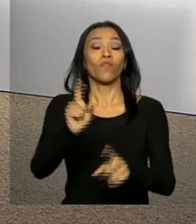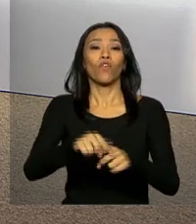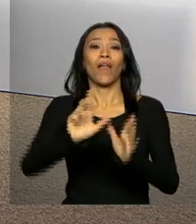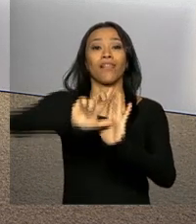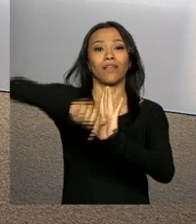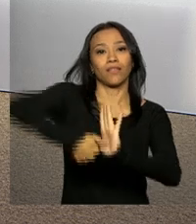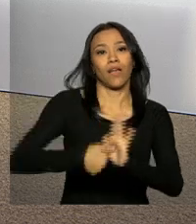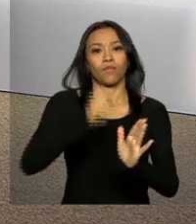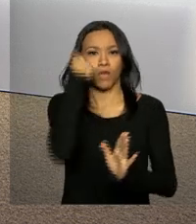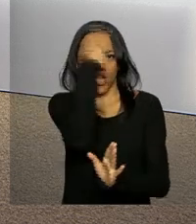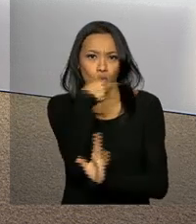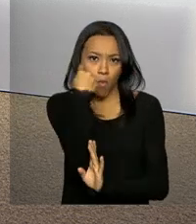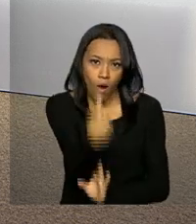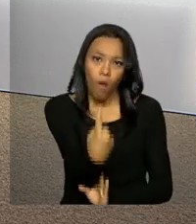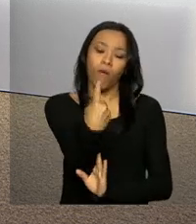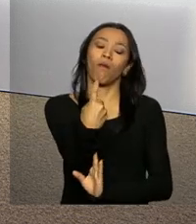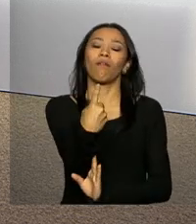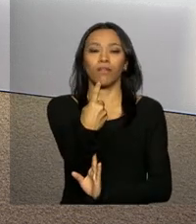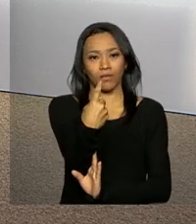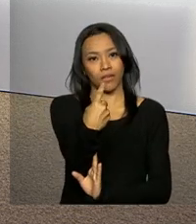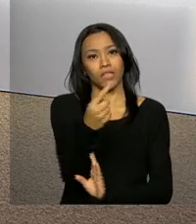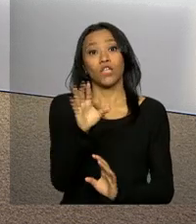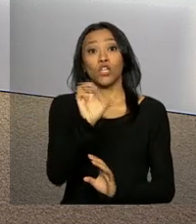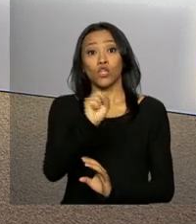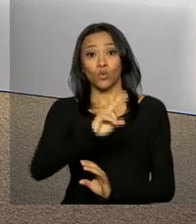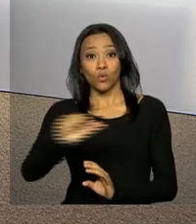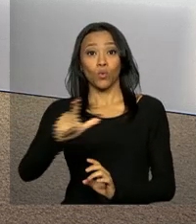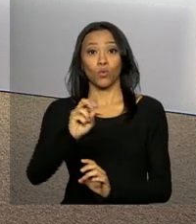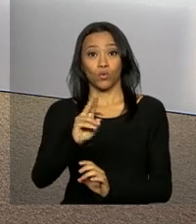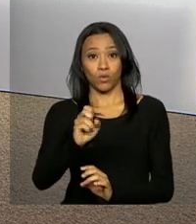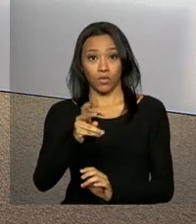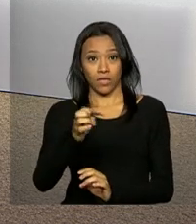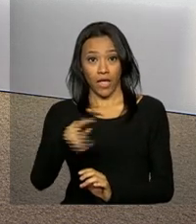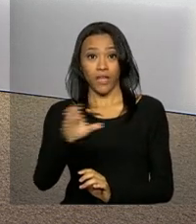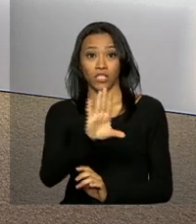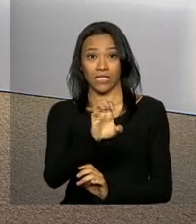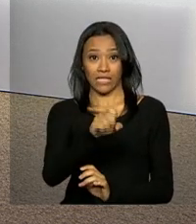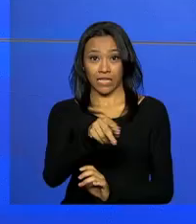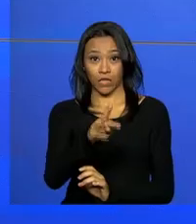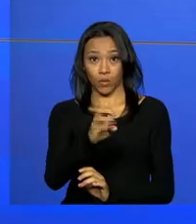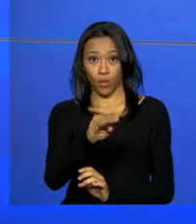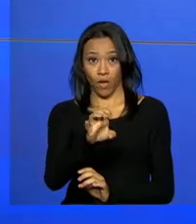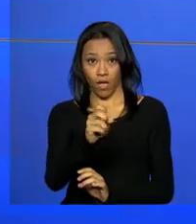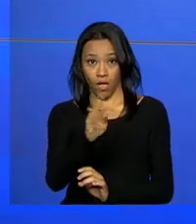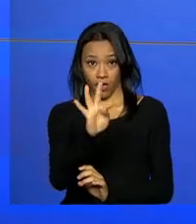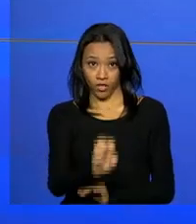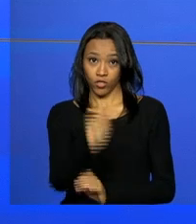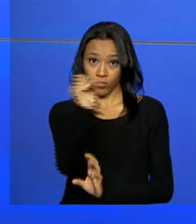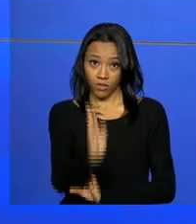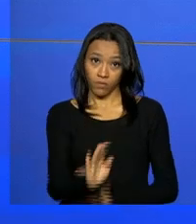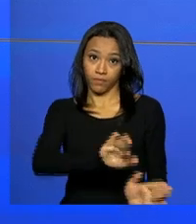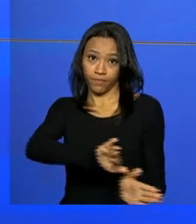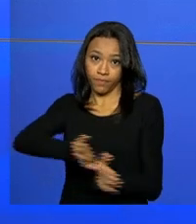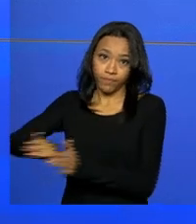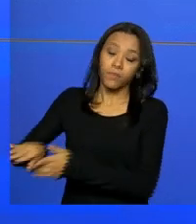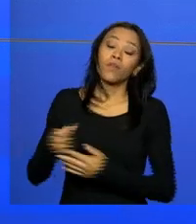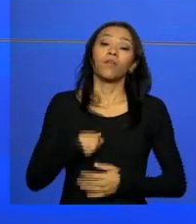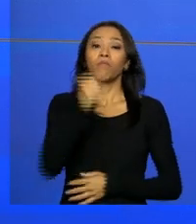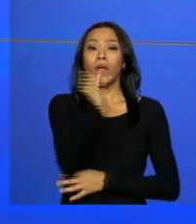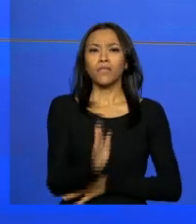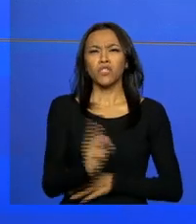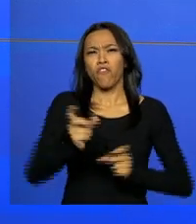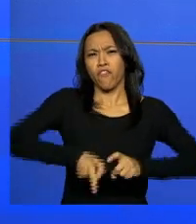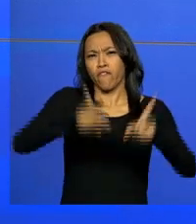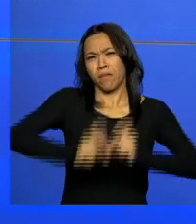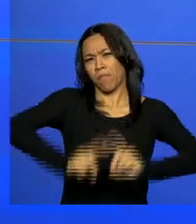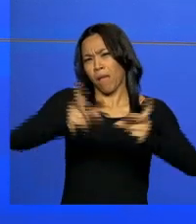foram atrasados em uma hora em estados do sul, sudeste e centro-oeste do país. O Brasil exportou mais